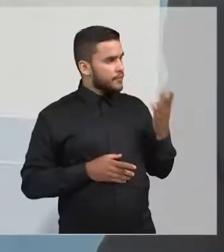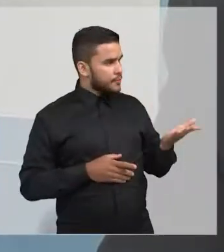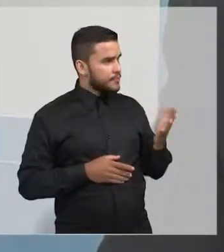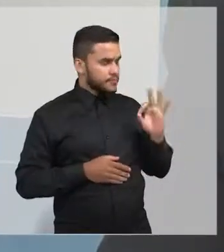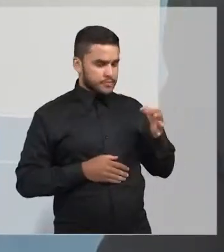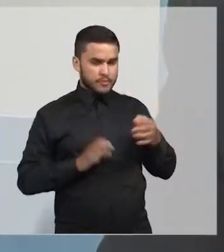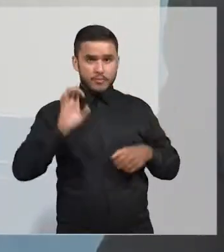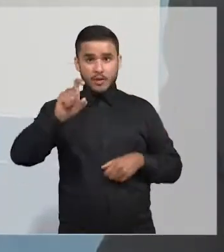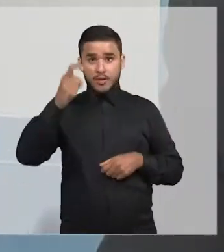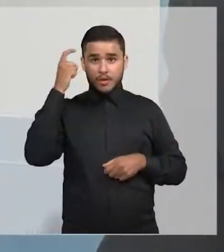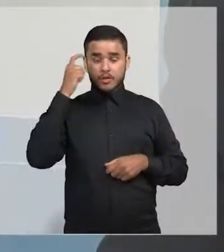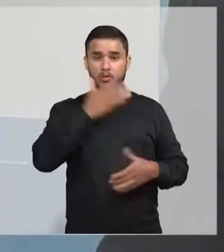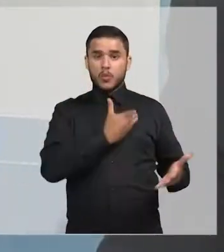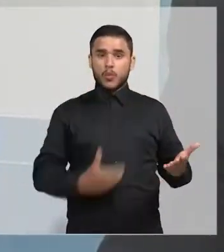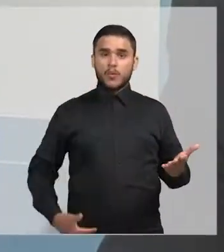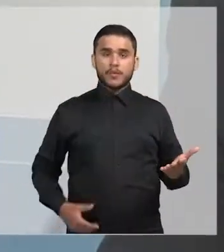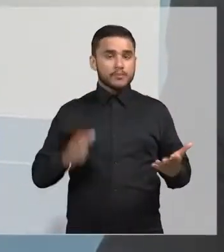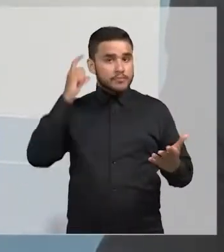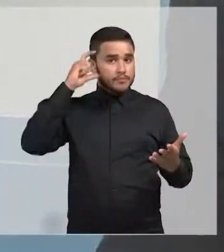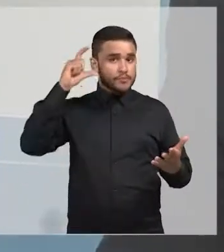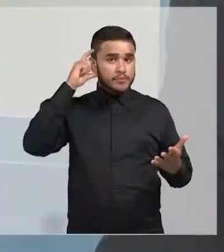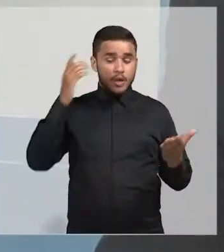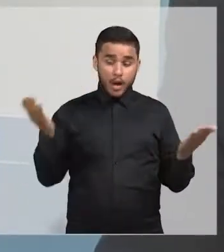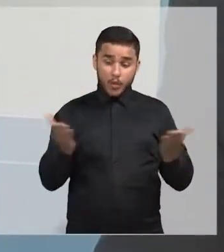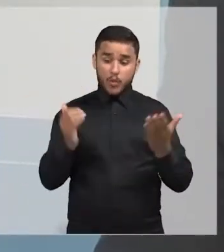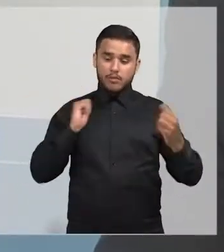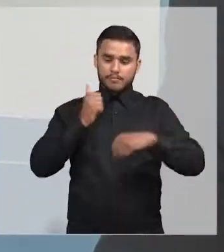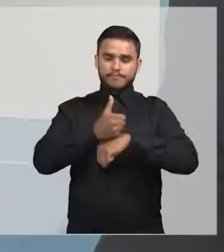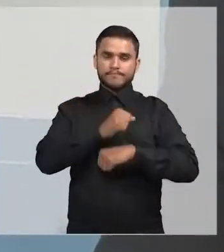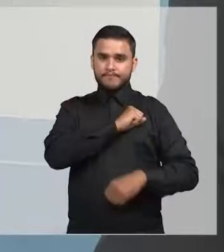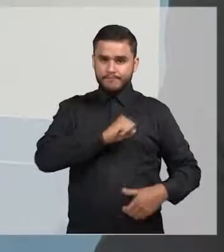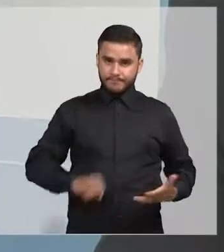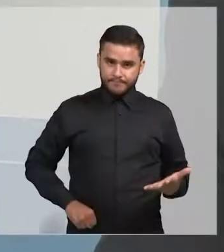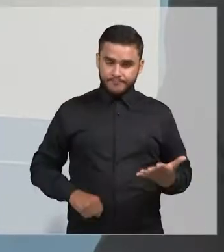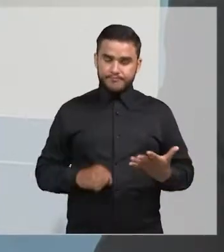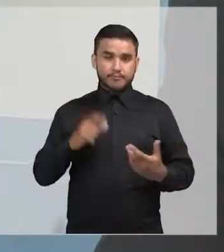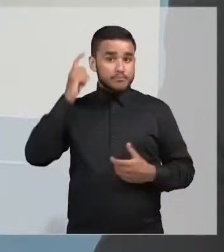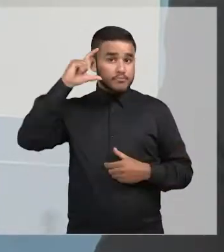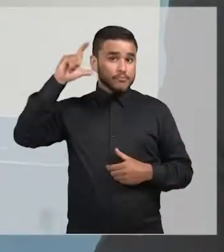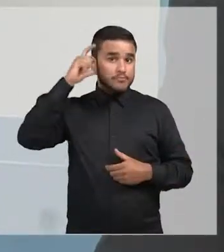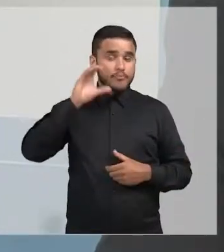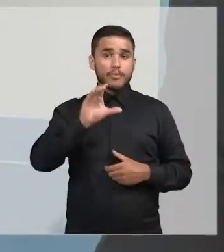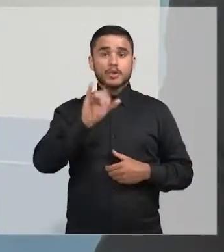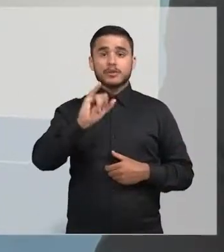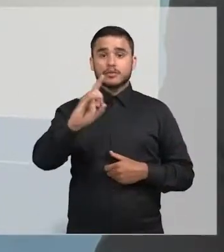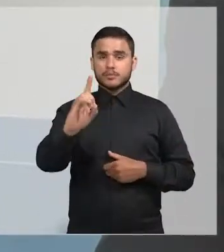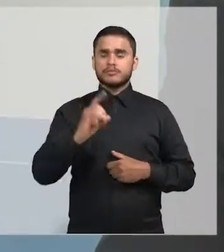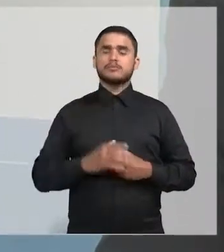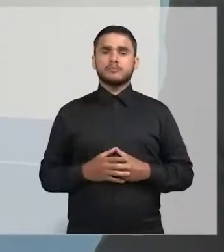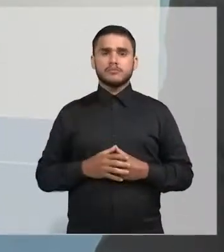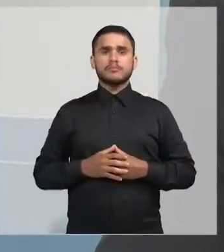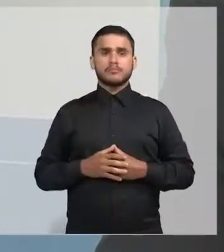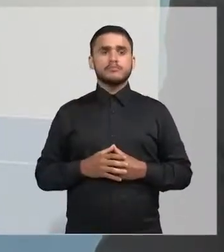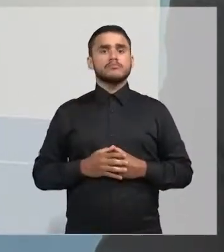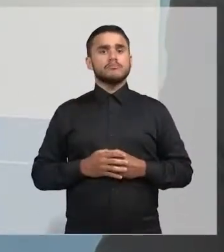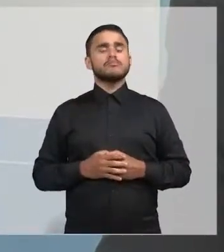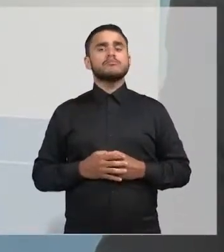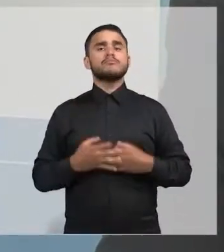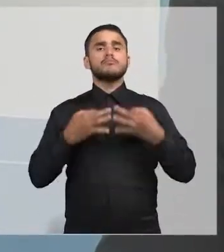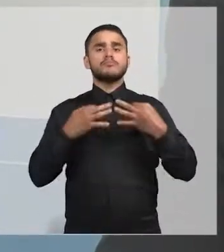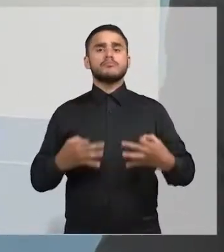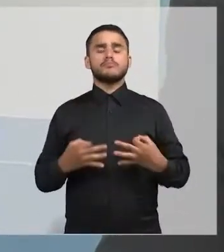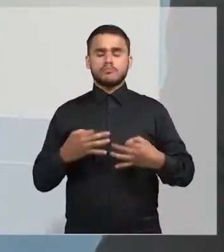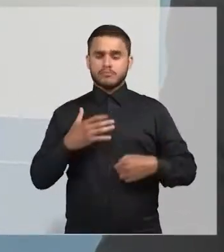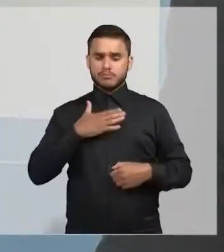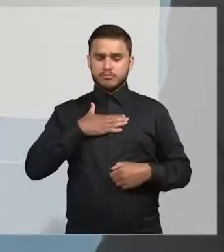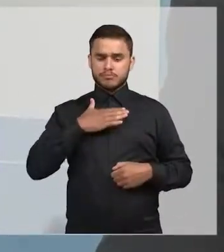ex-governador Cid Gomes, atual senador eleito Cid Gomes, ele tinha estatura... Moral e ética.